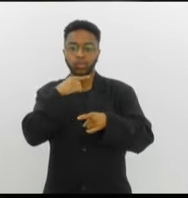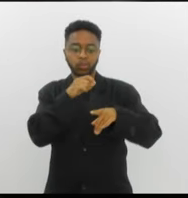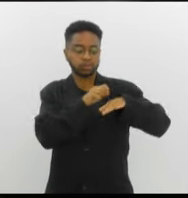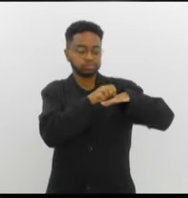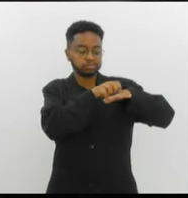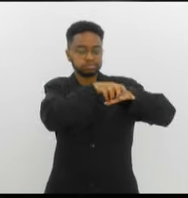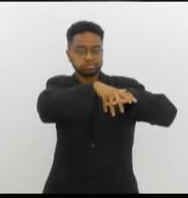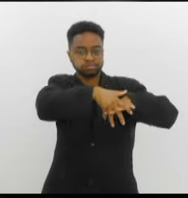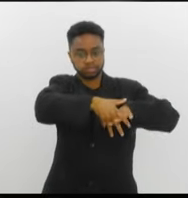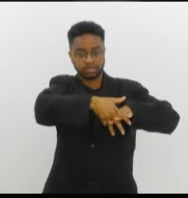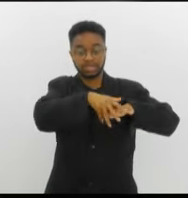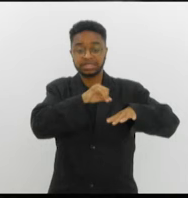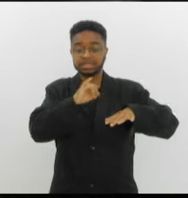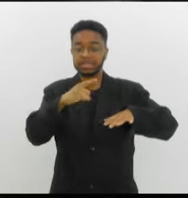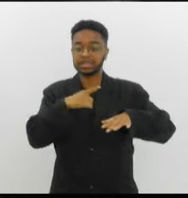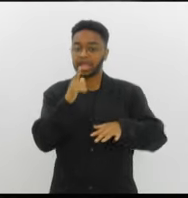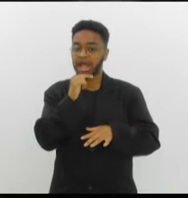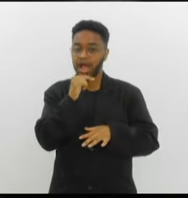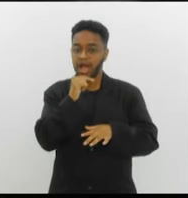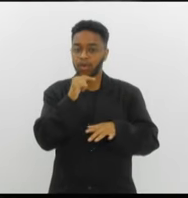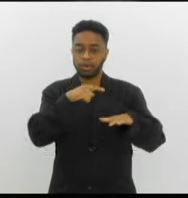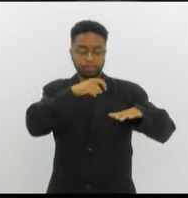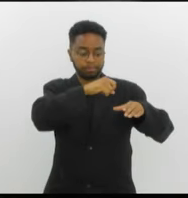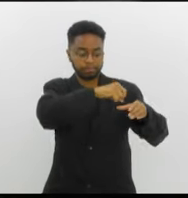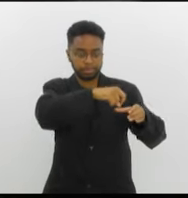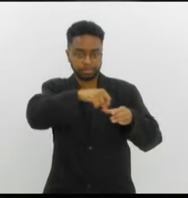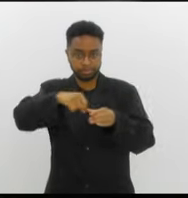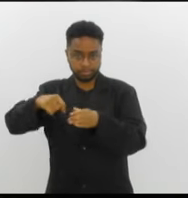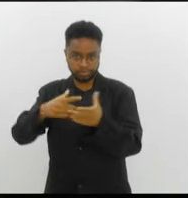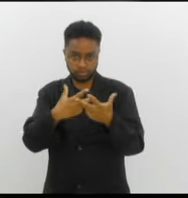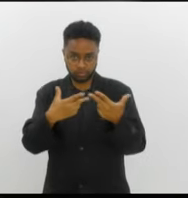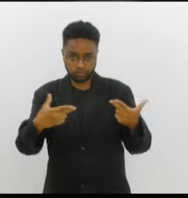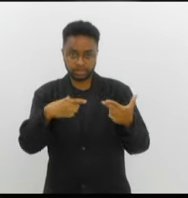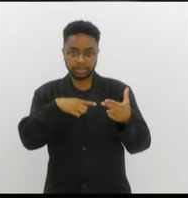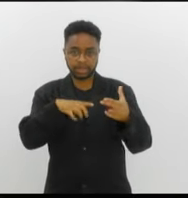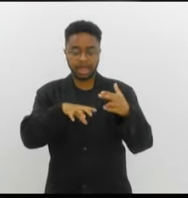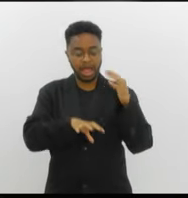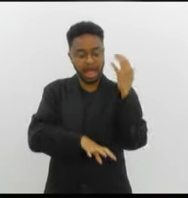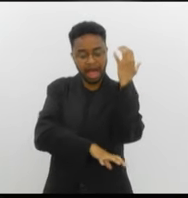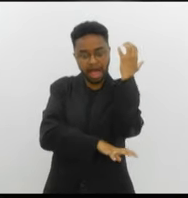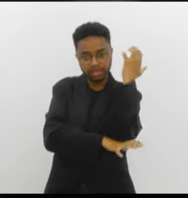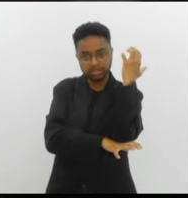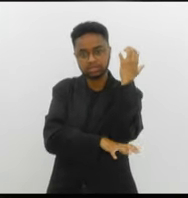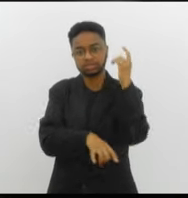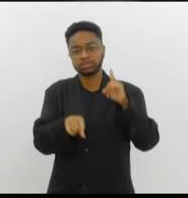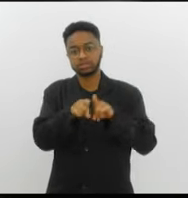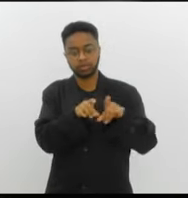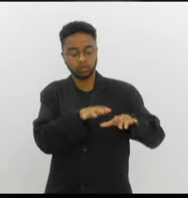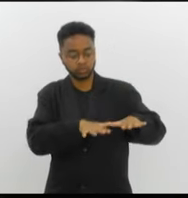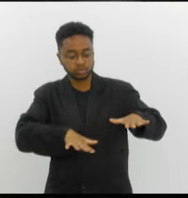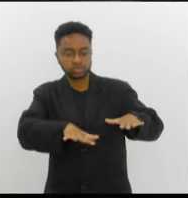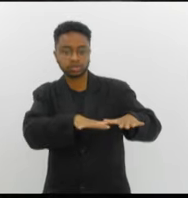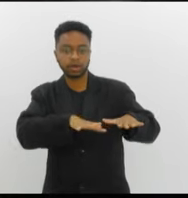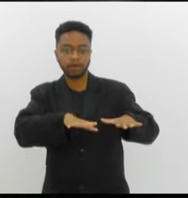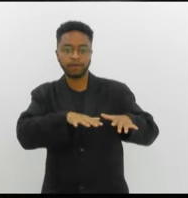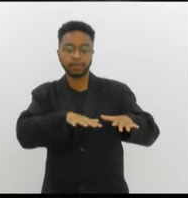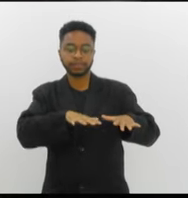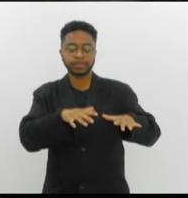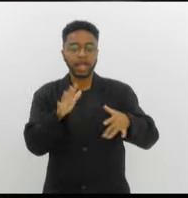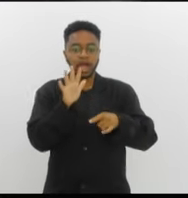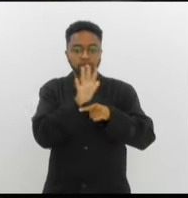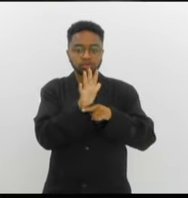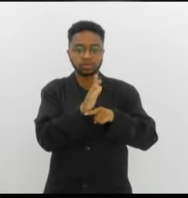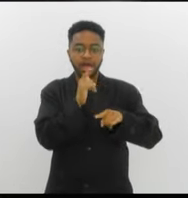essa área vegetada, a vegetação, as raízes, o solo, faz com que a água